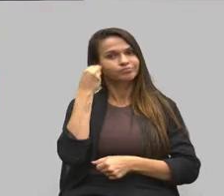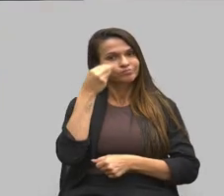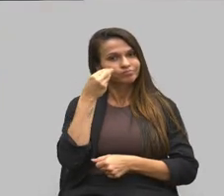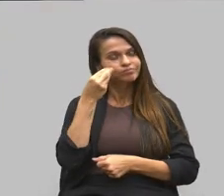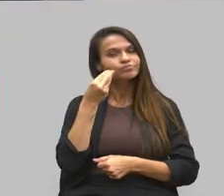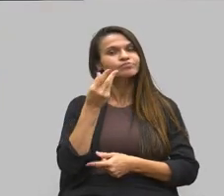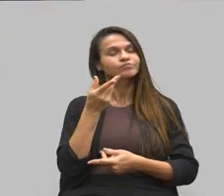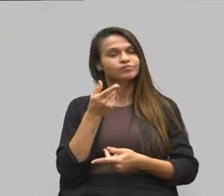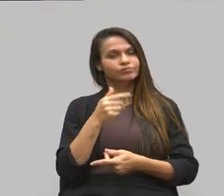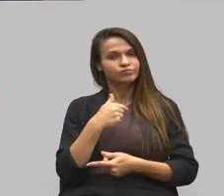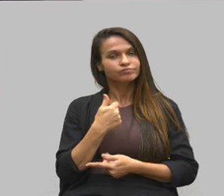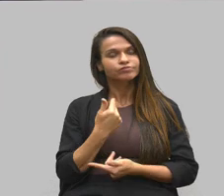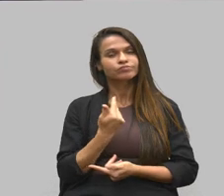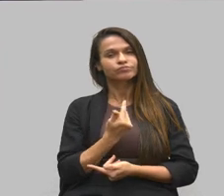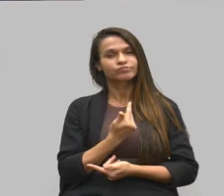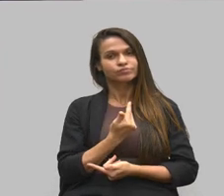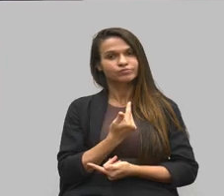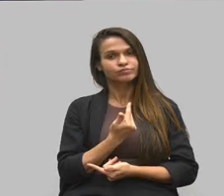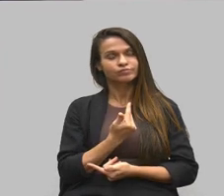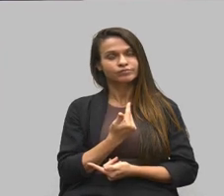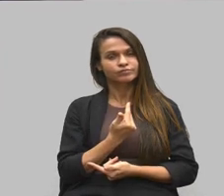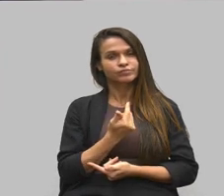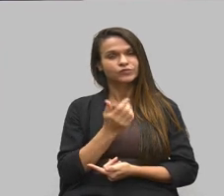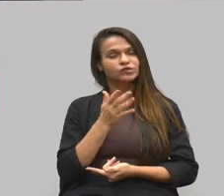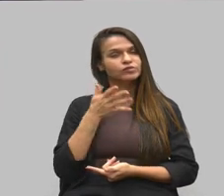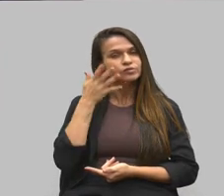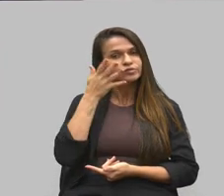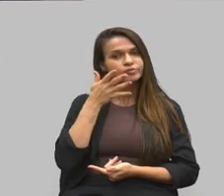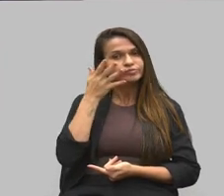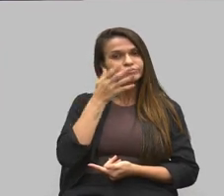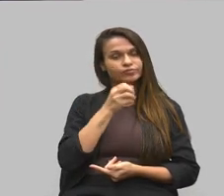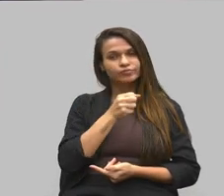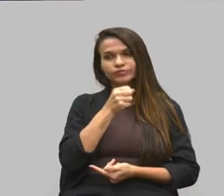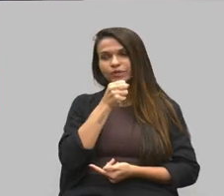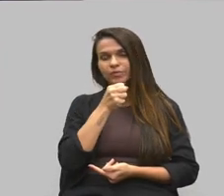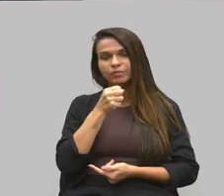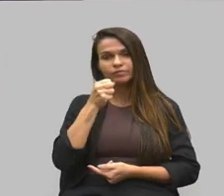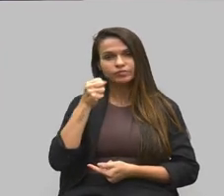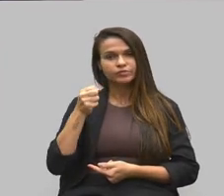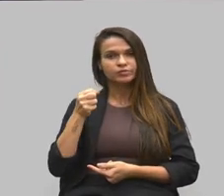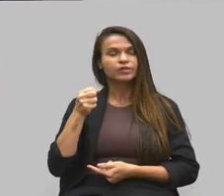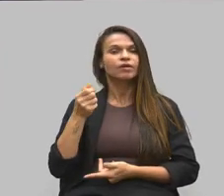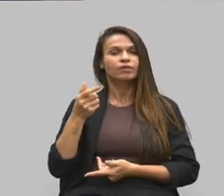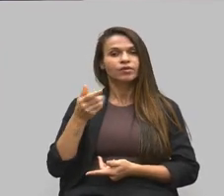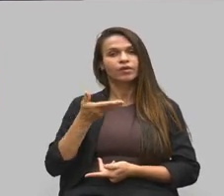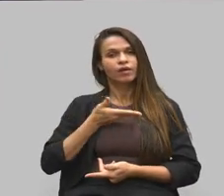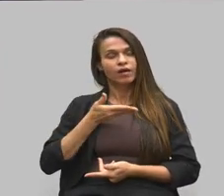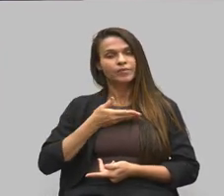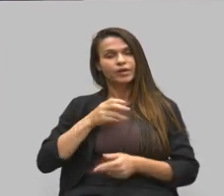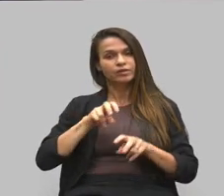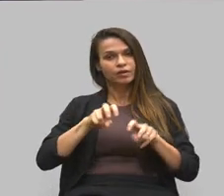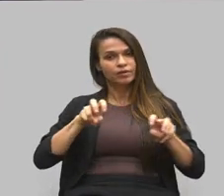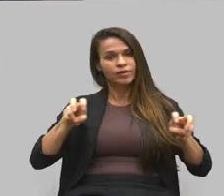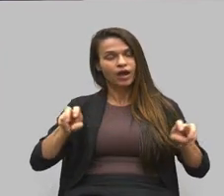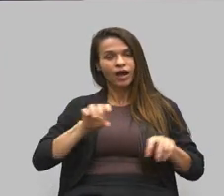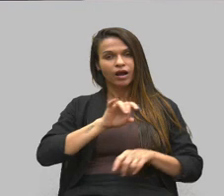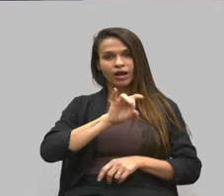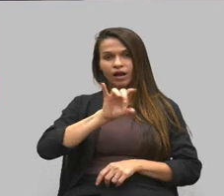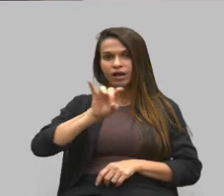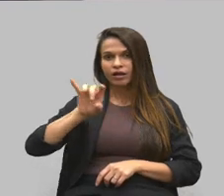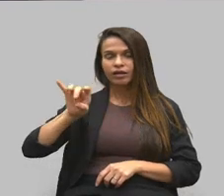eu já vou passando a palavra pros nossos componentes da mesa para que cada um possa